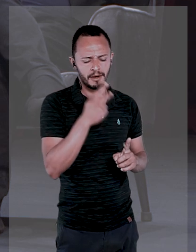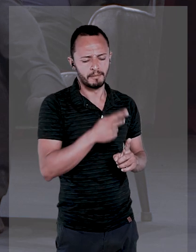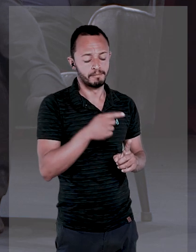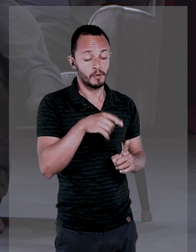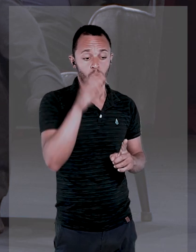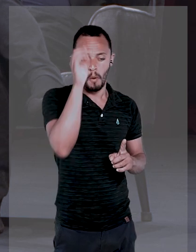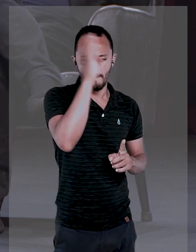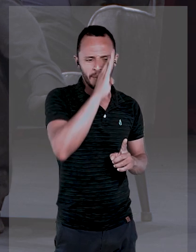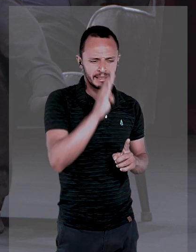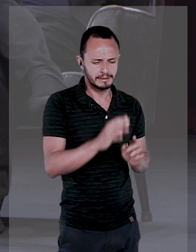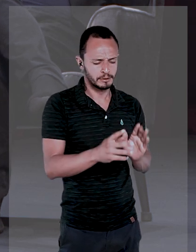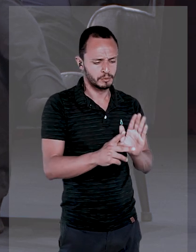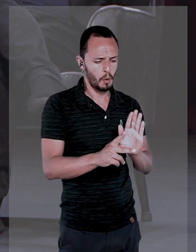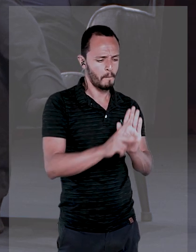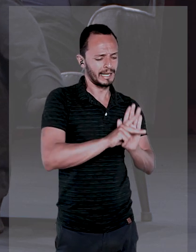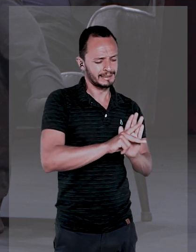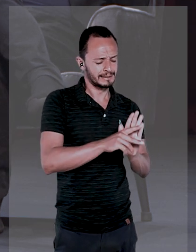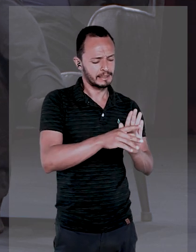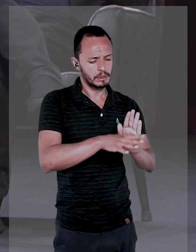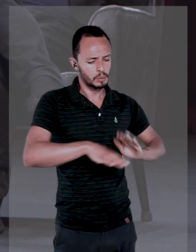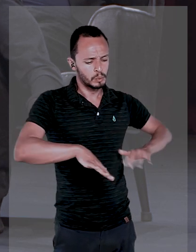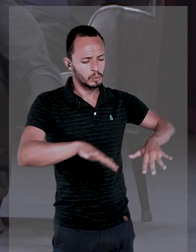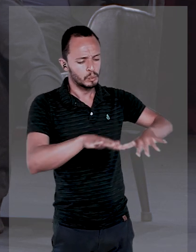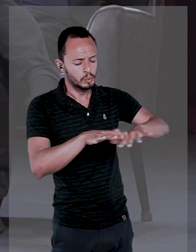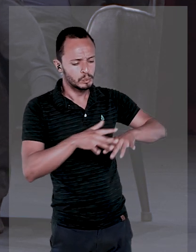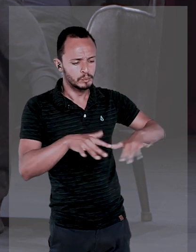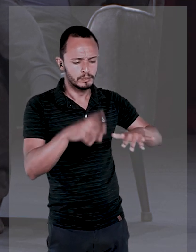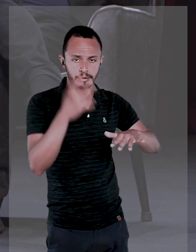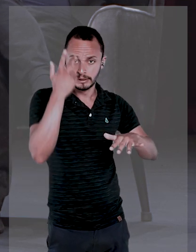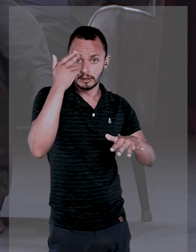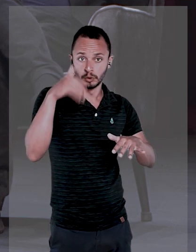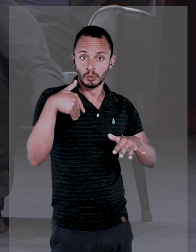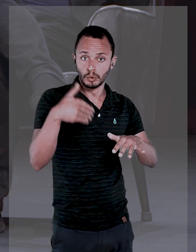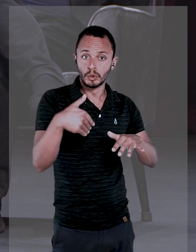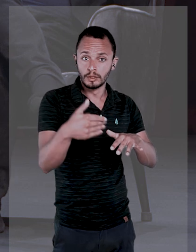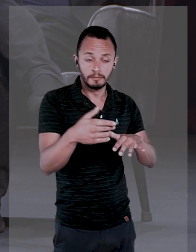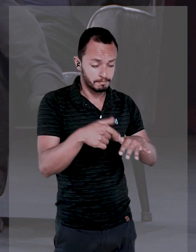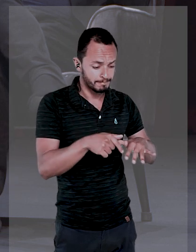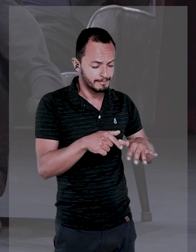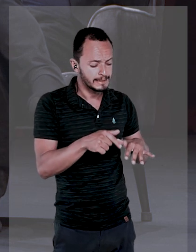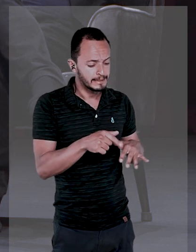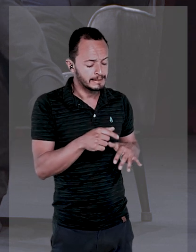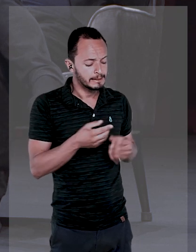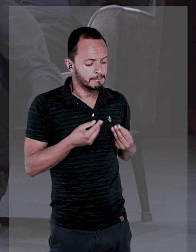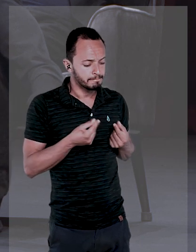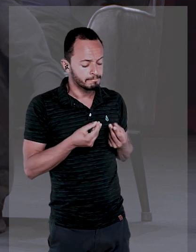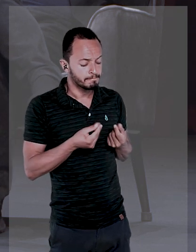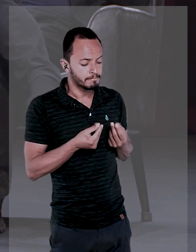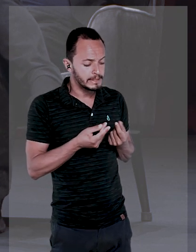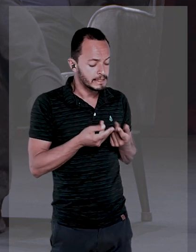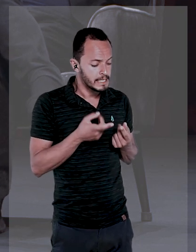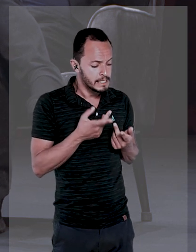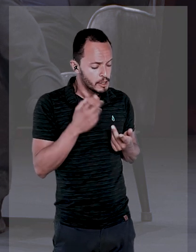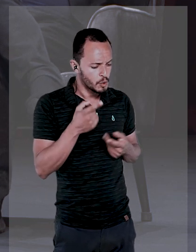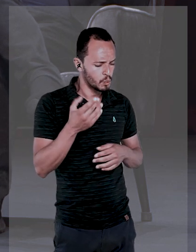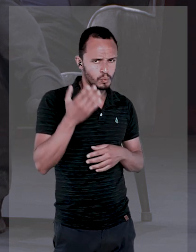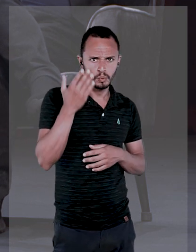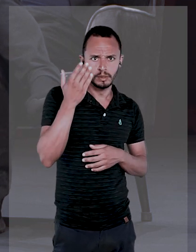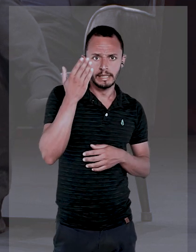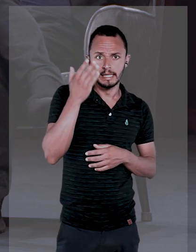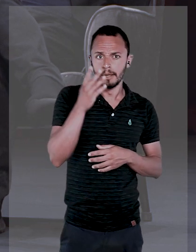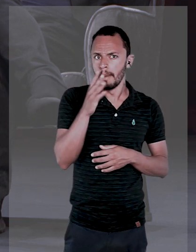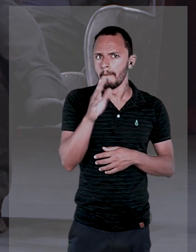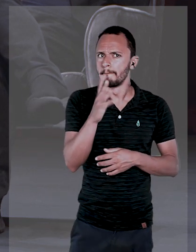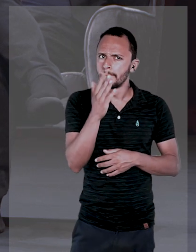no padrão convencional, no padrão propriamente brasileiro, é ainda assim bastante